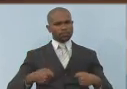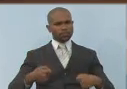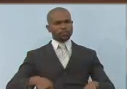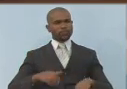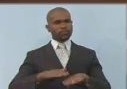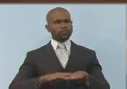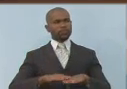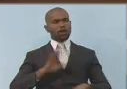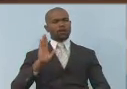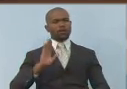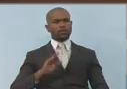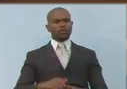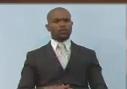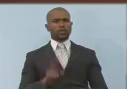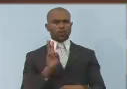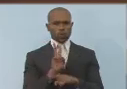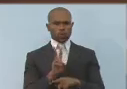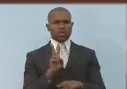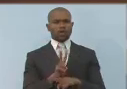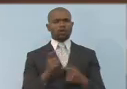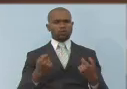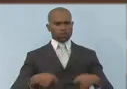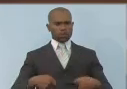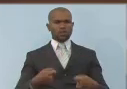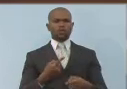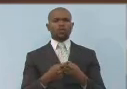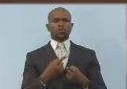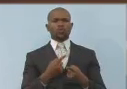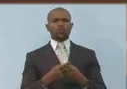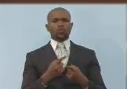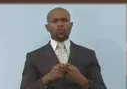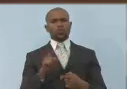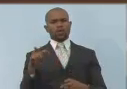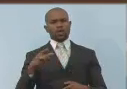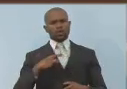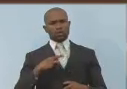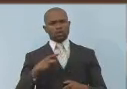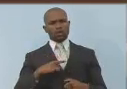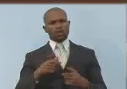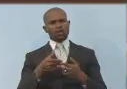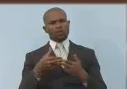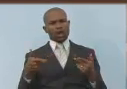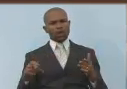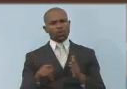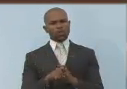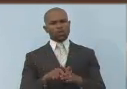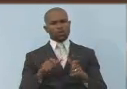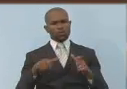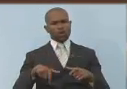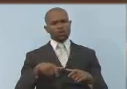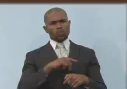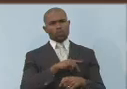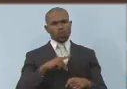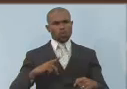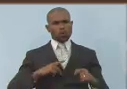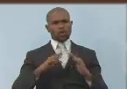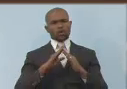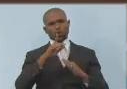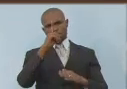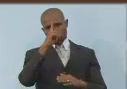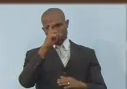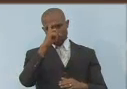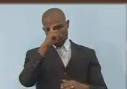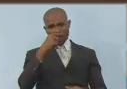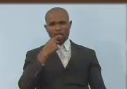mais cuidado, porque ali temos vários órgãos públicos, como Hospital